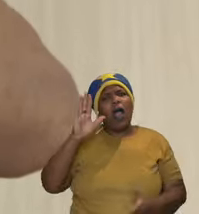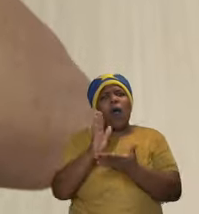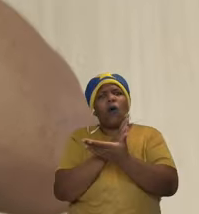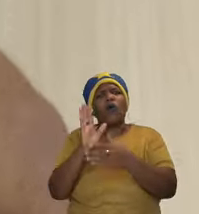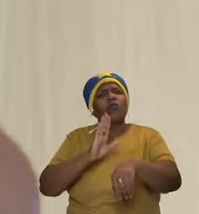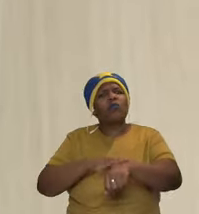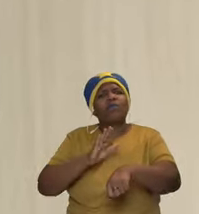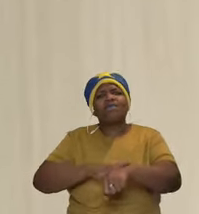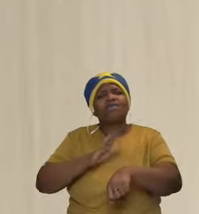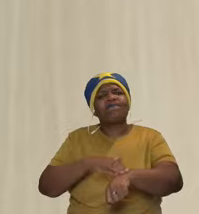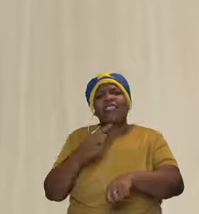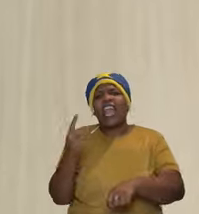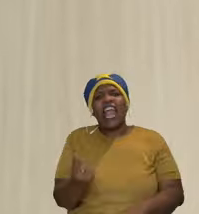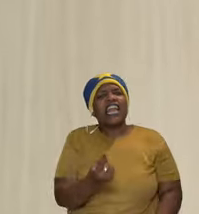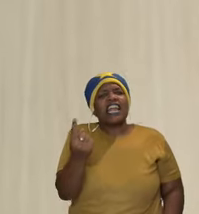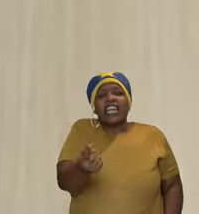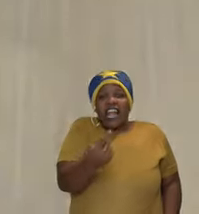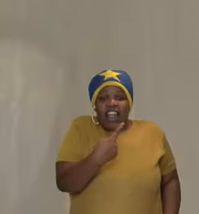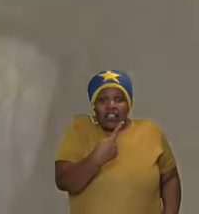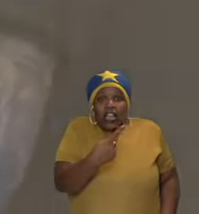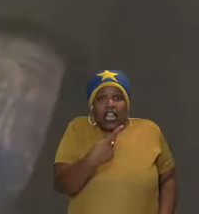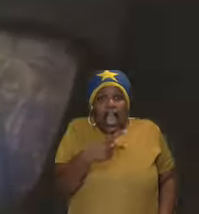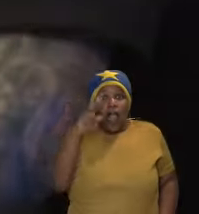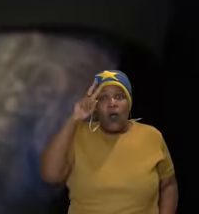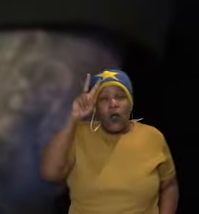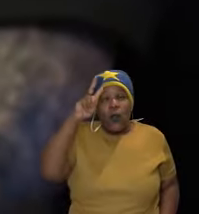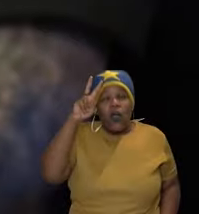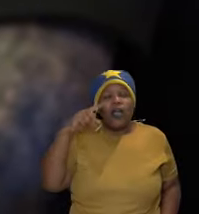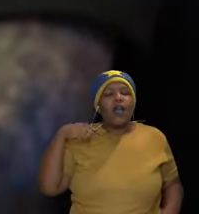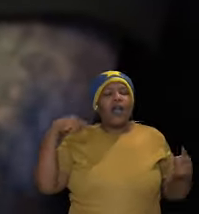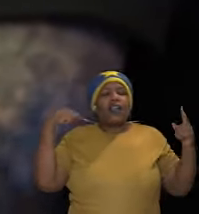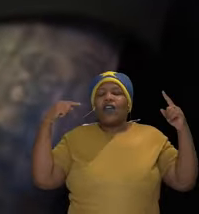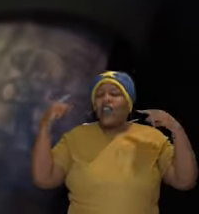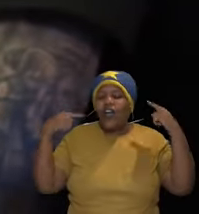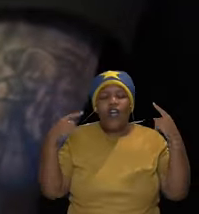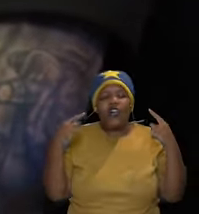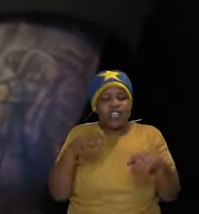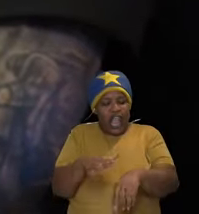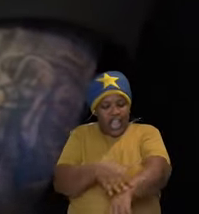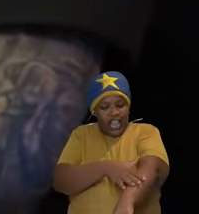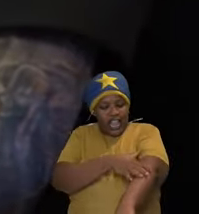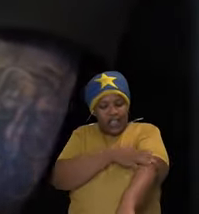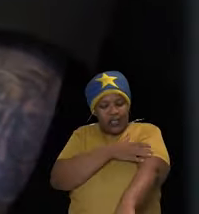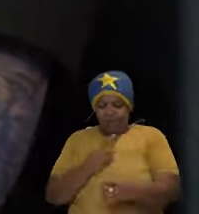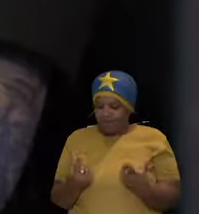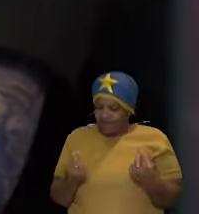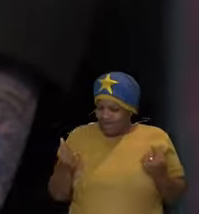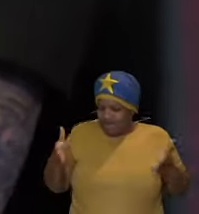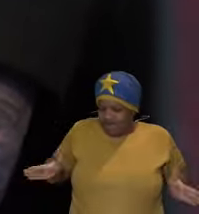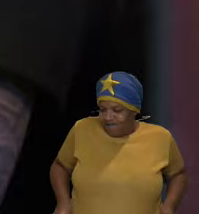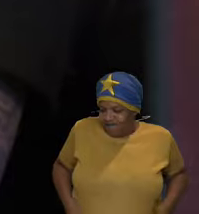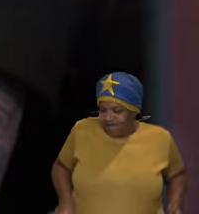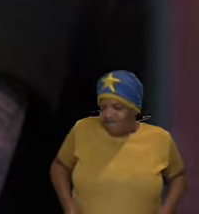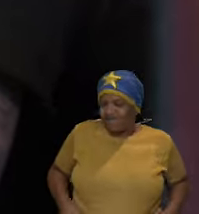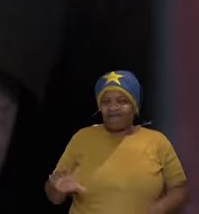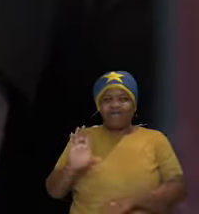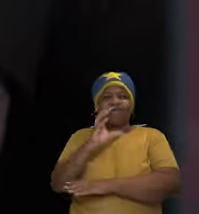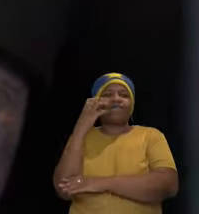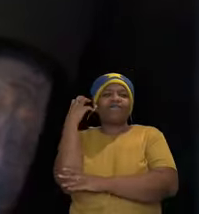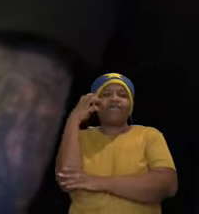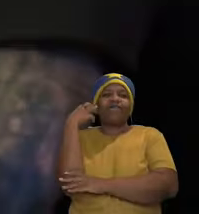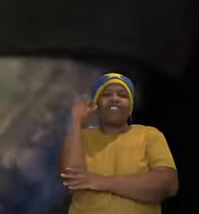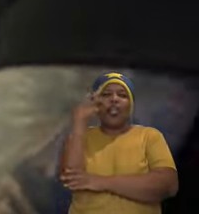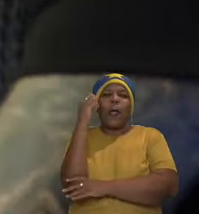momentos que eternizaram a gente. Lembro-me como era louco, pele de lobo. Dinheiro no bolso, sonzeira no carro. É o